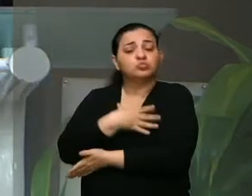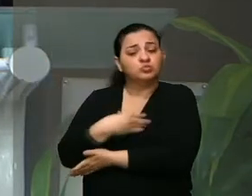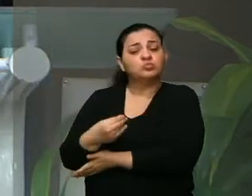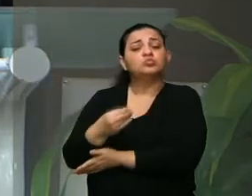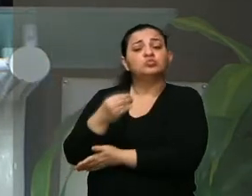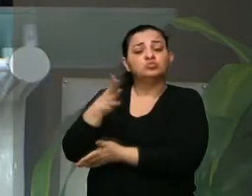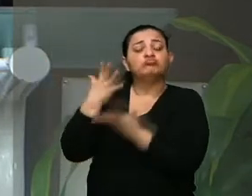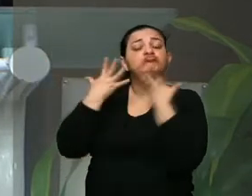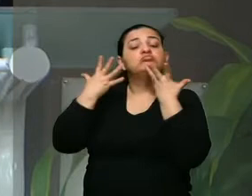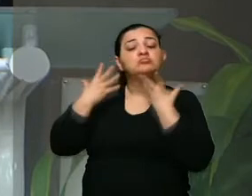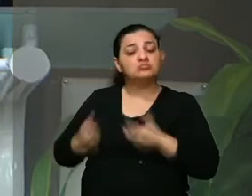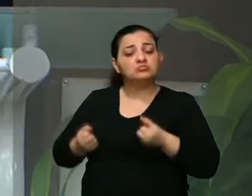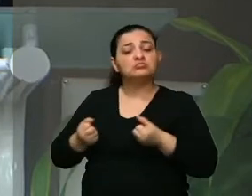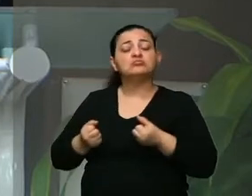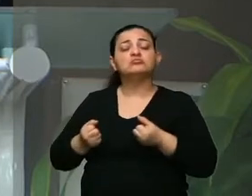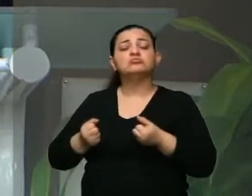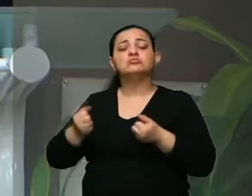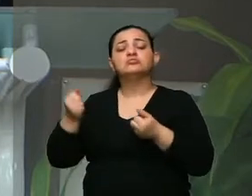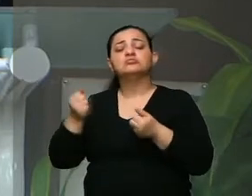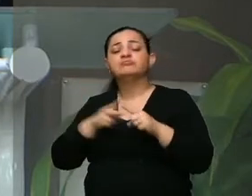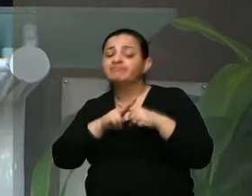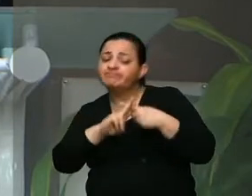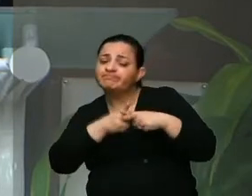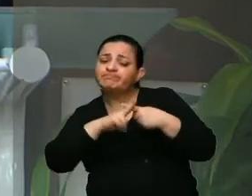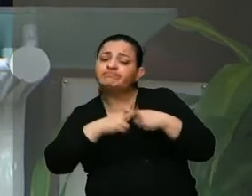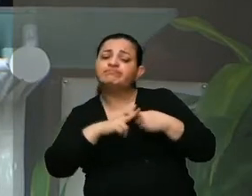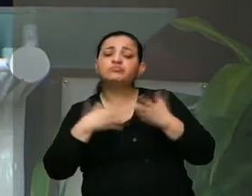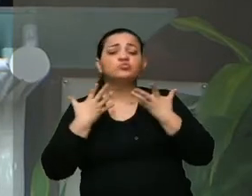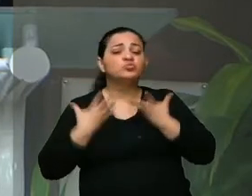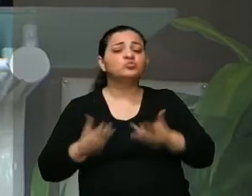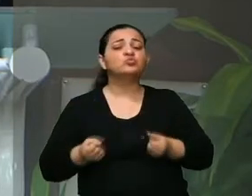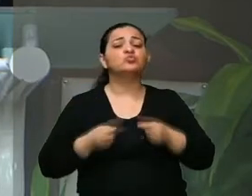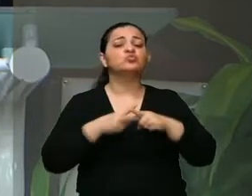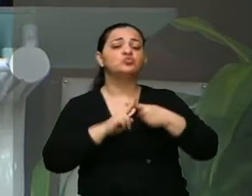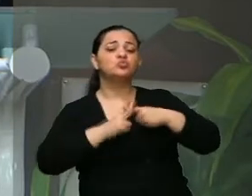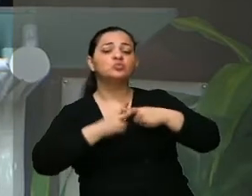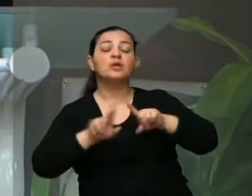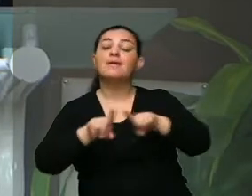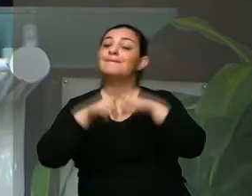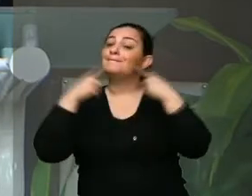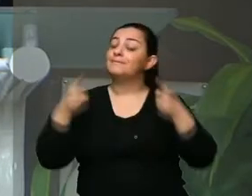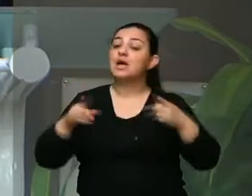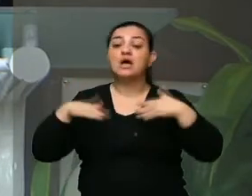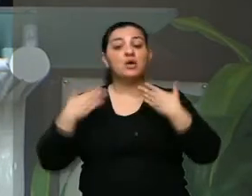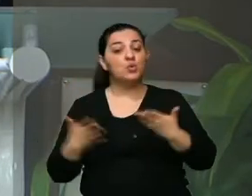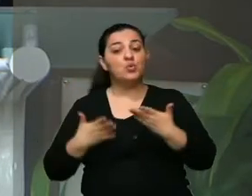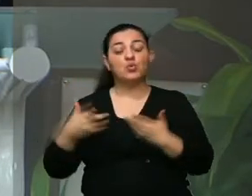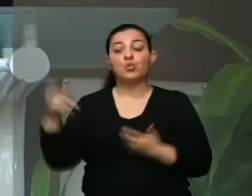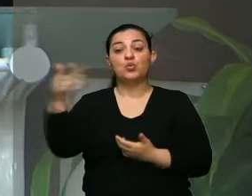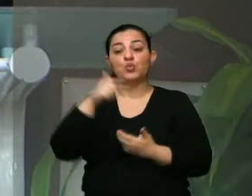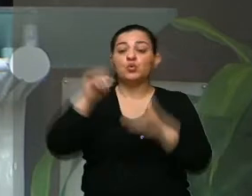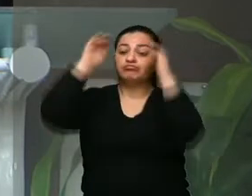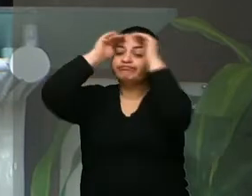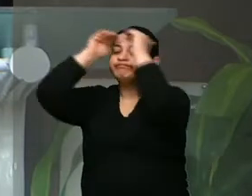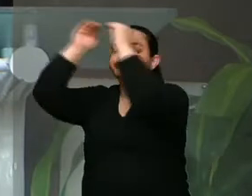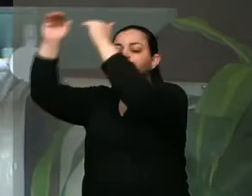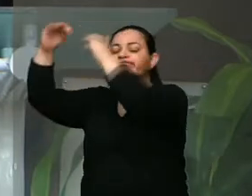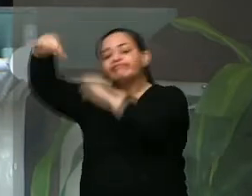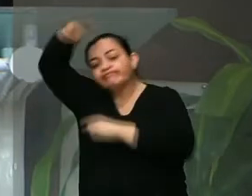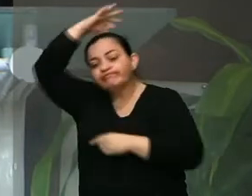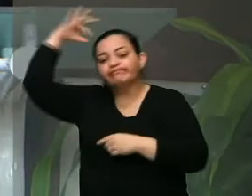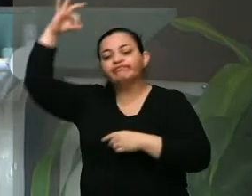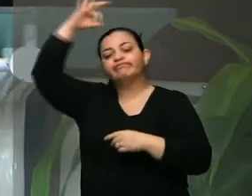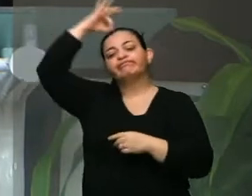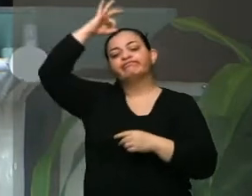você aceita correção você aceita mas quando não tem o pedir ao espírito de bi